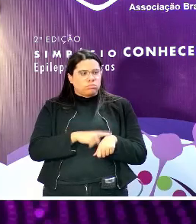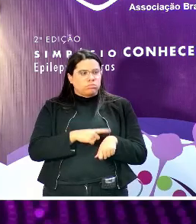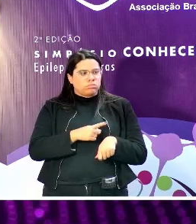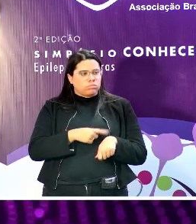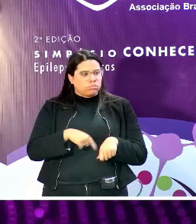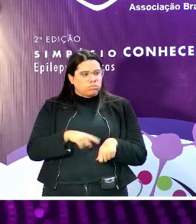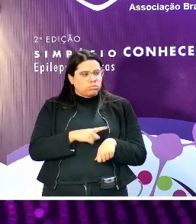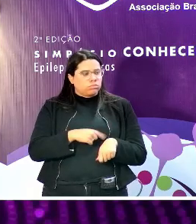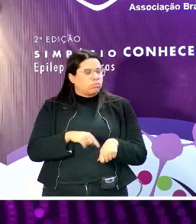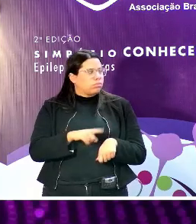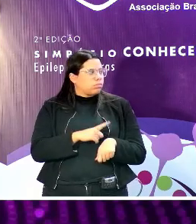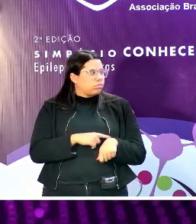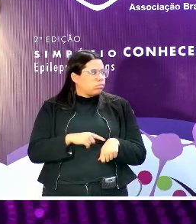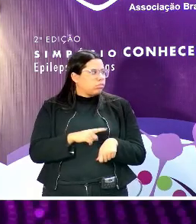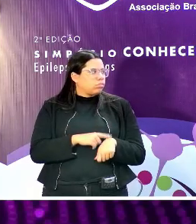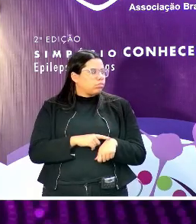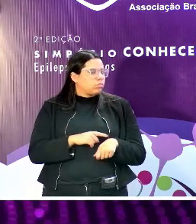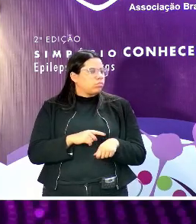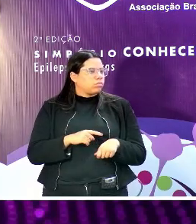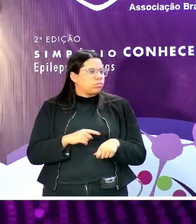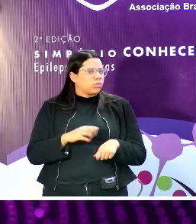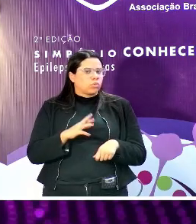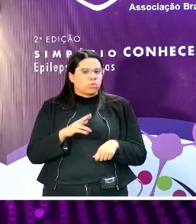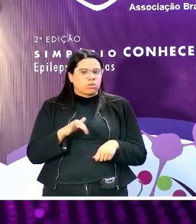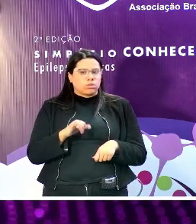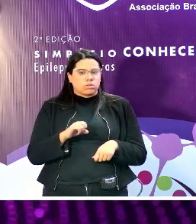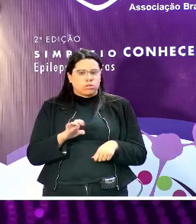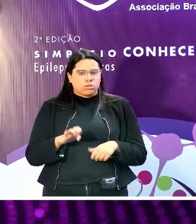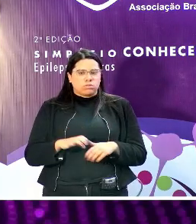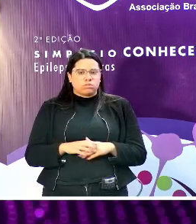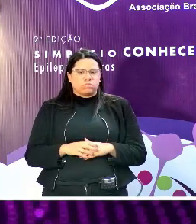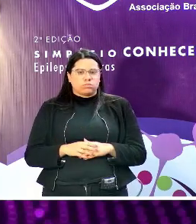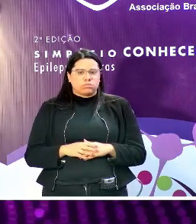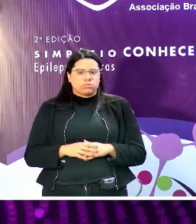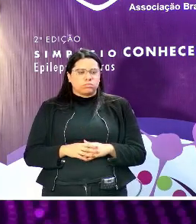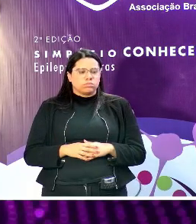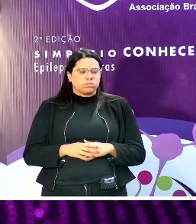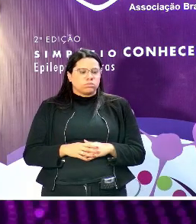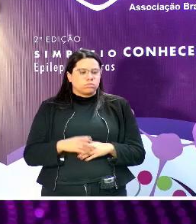com a crise, né? Então, assim, esse vídeo é bem